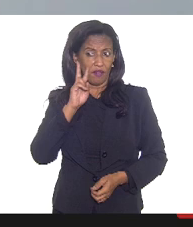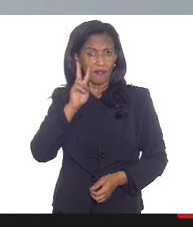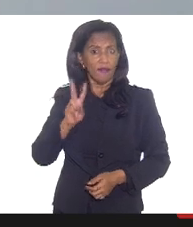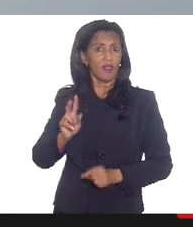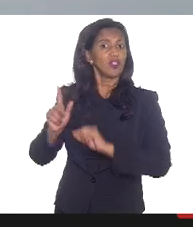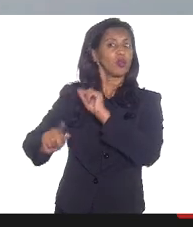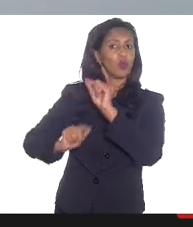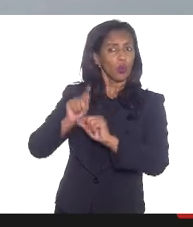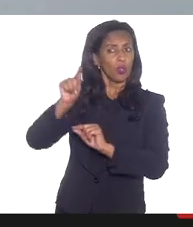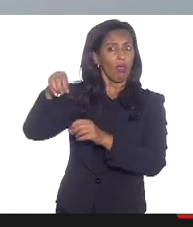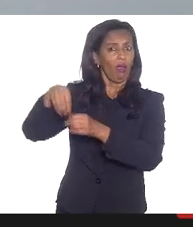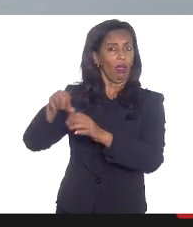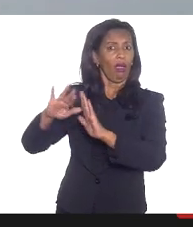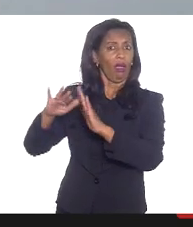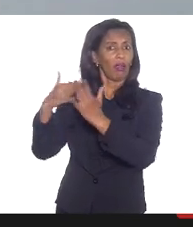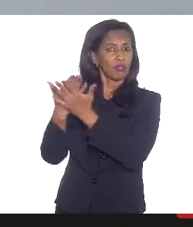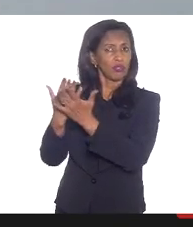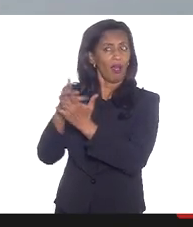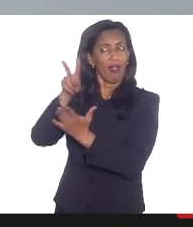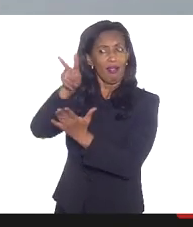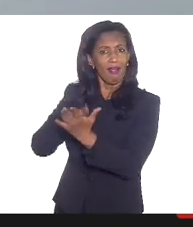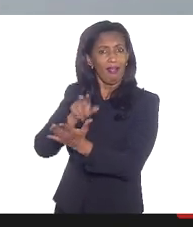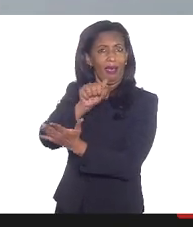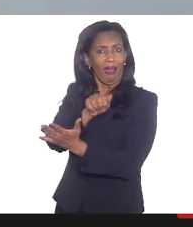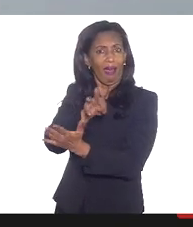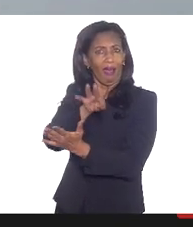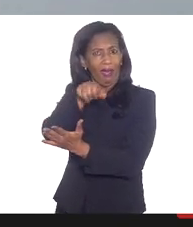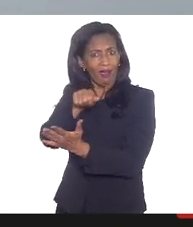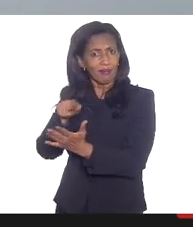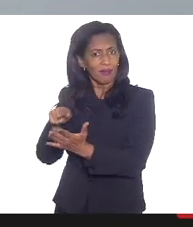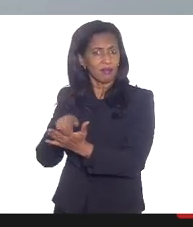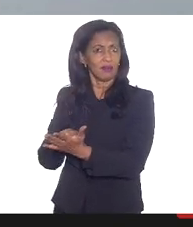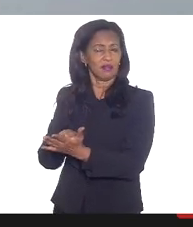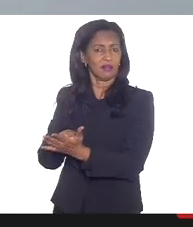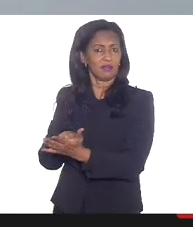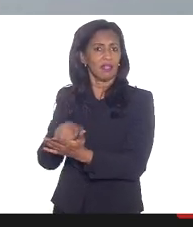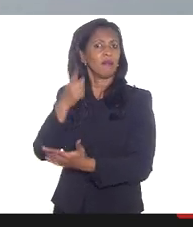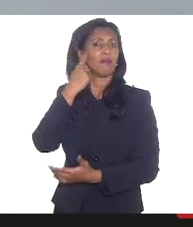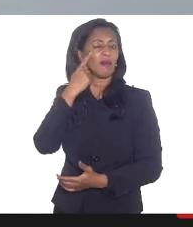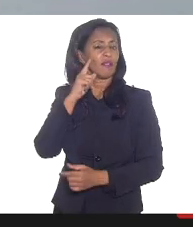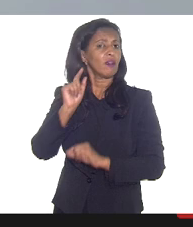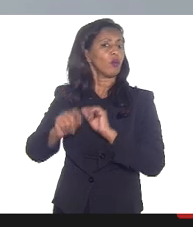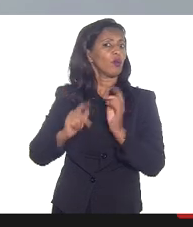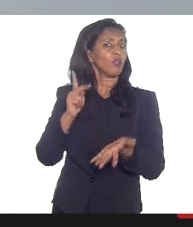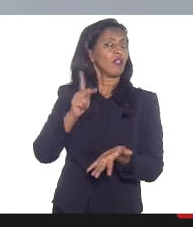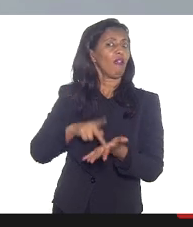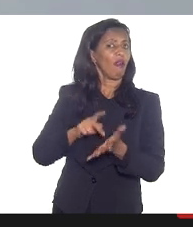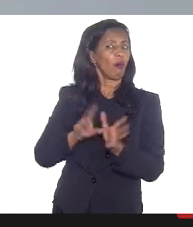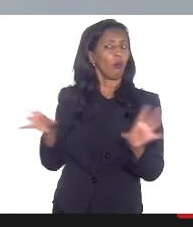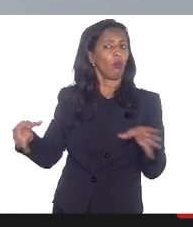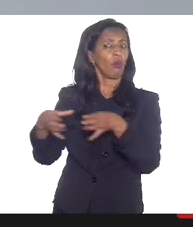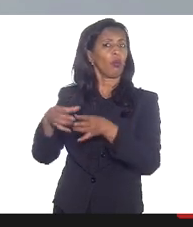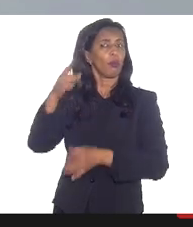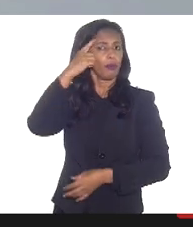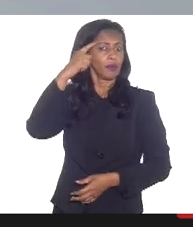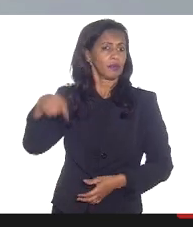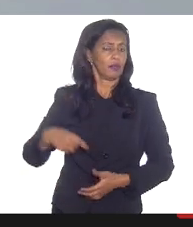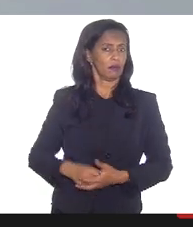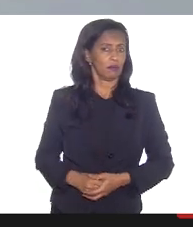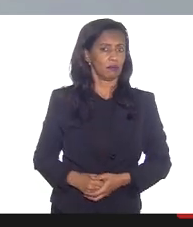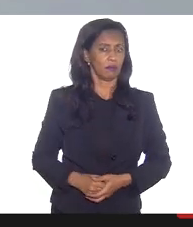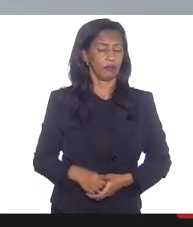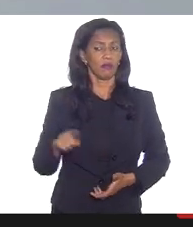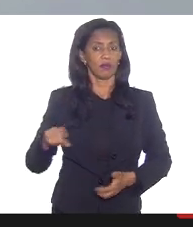escolas realmente, leia a ata das escolas para ver o que realmente a categoria está pensando.